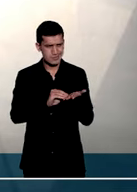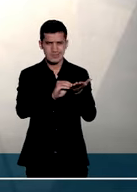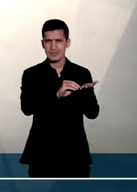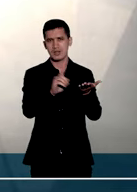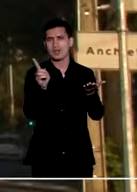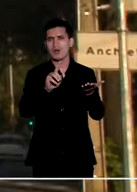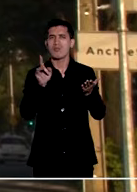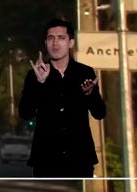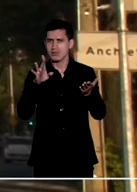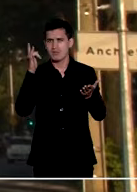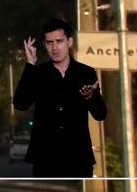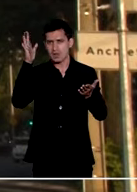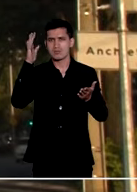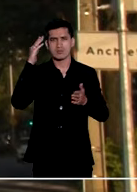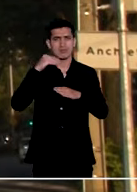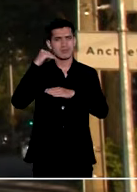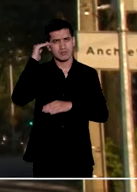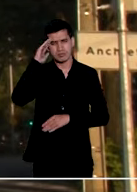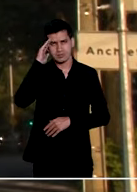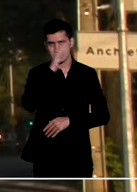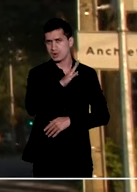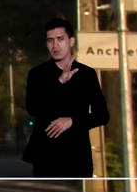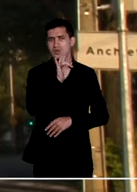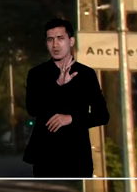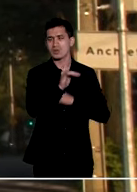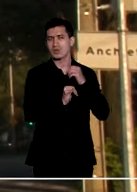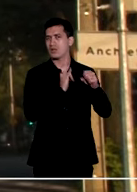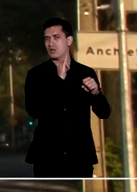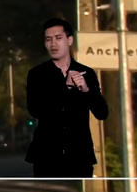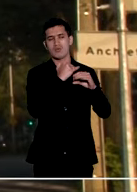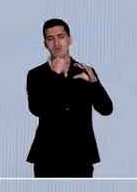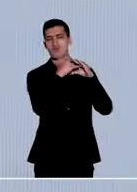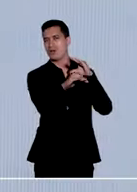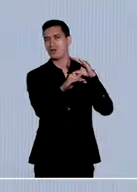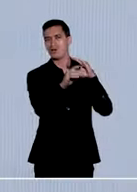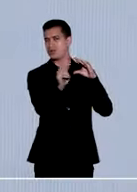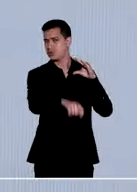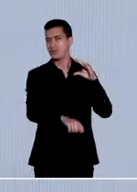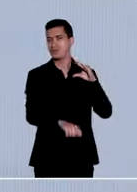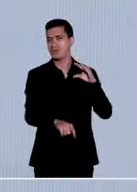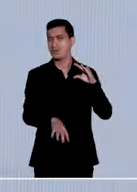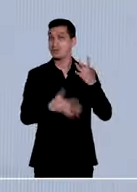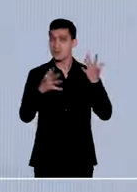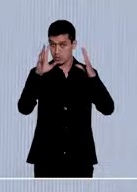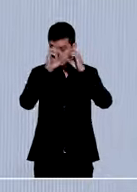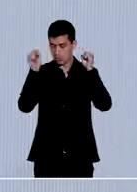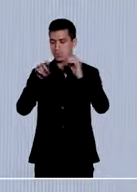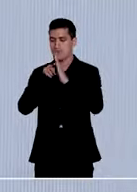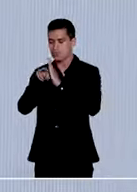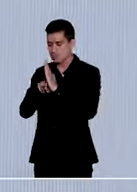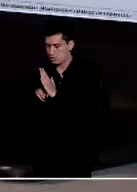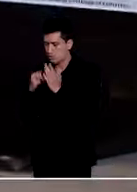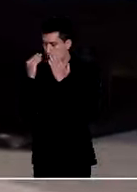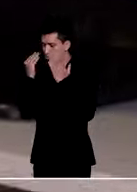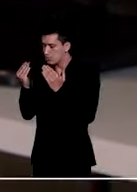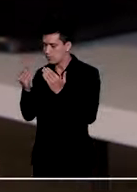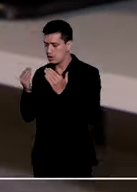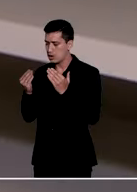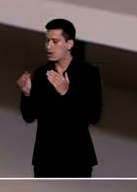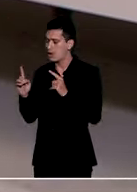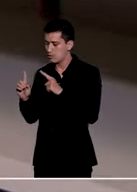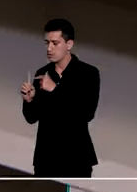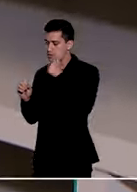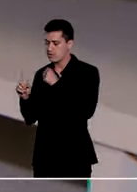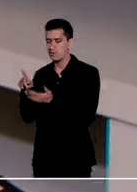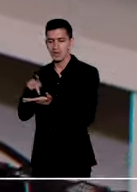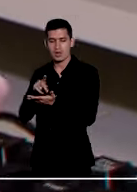e-mail como o tribunal Estadual ao analisar as provas do processo concluiu que a troca de e-mails foi suficiente para que chegasse